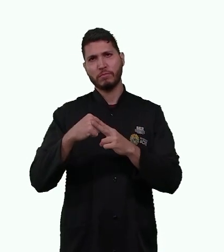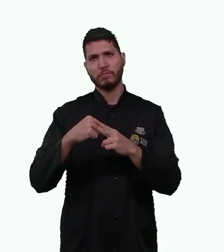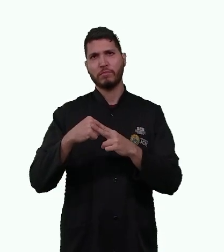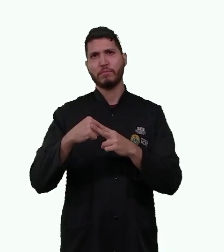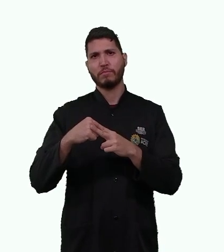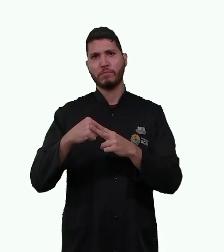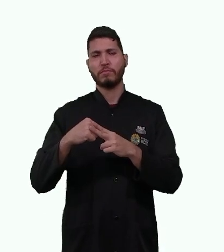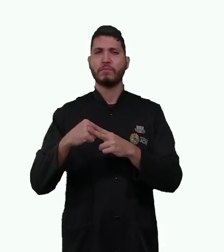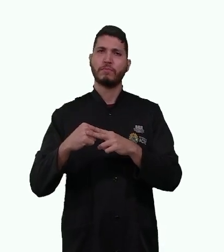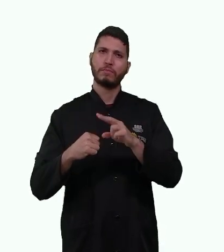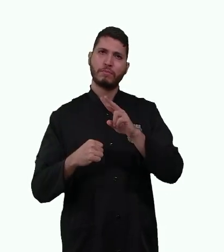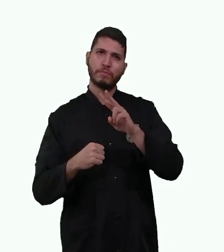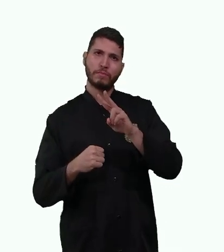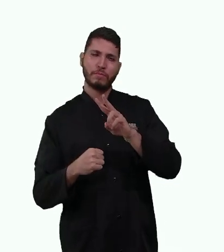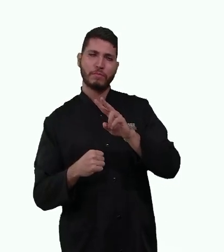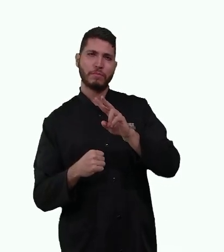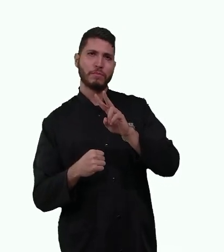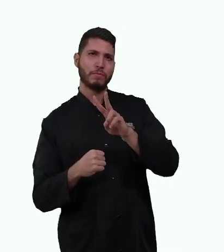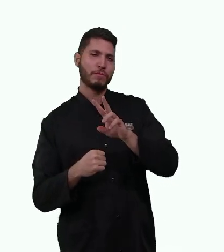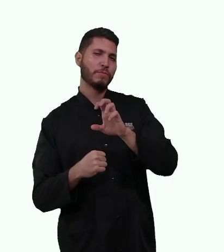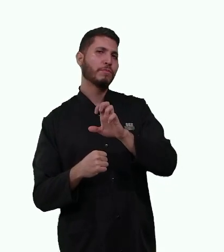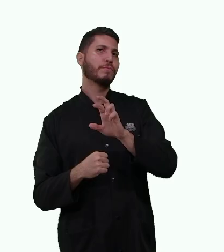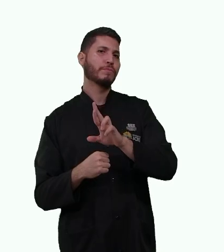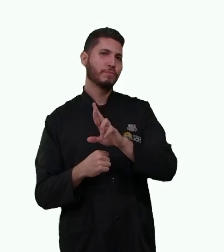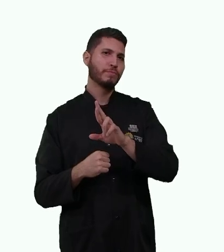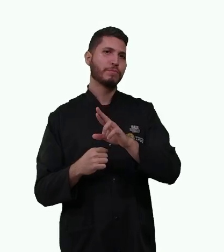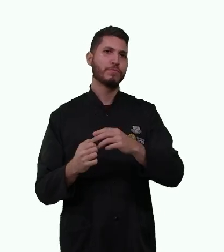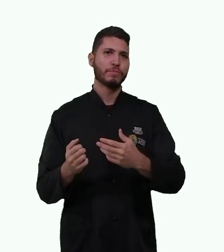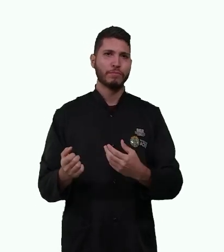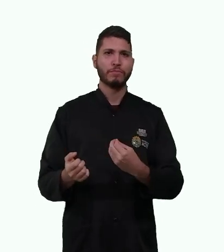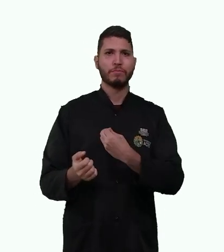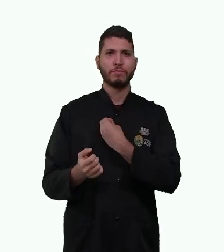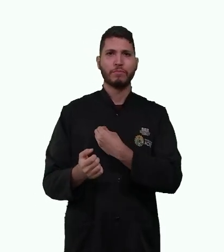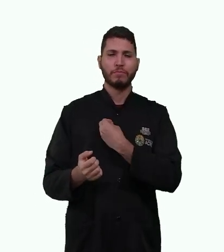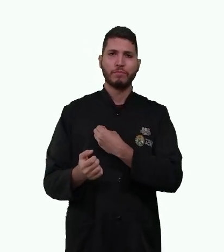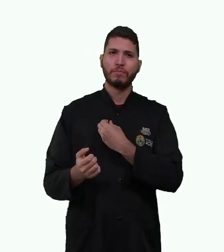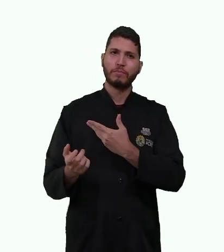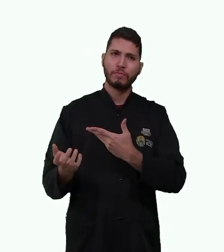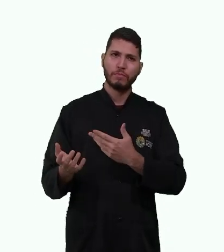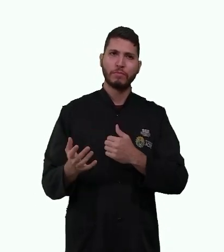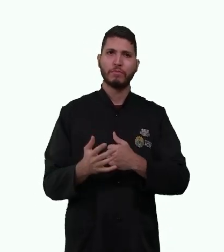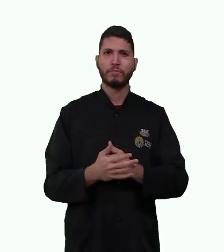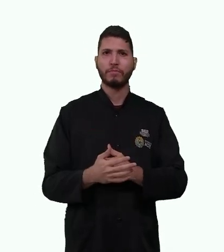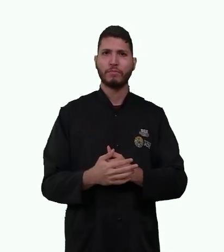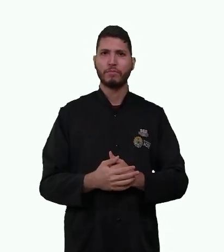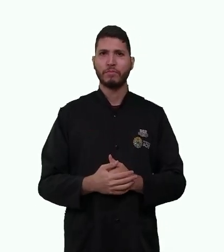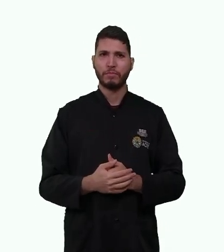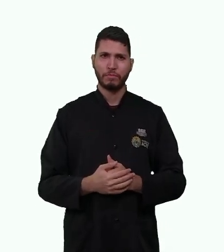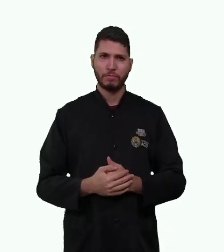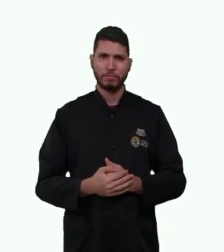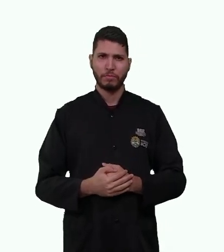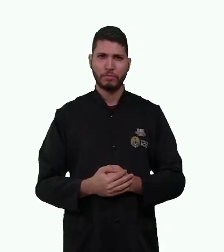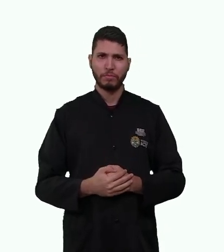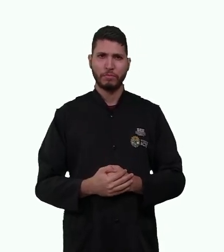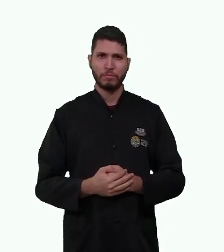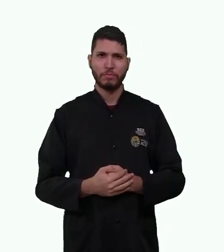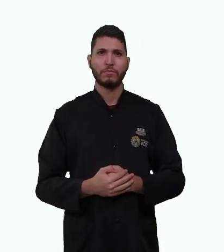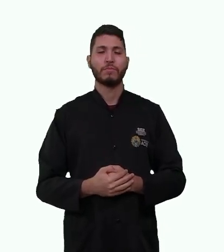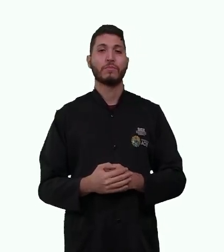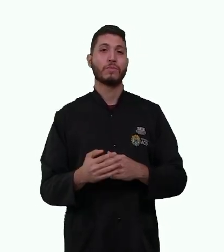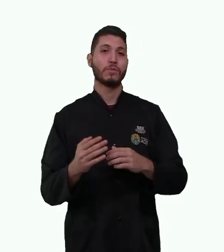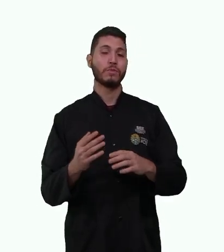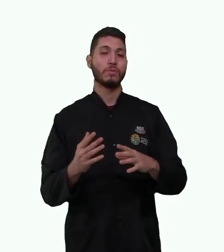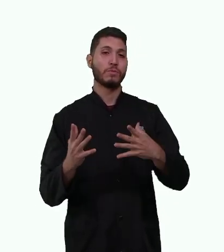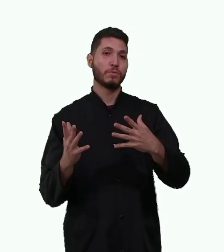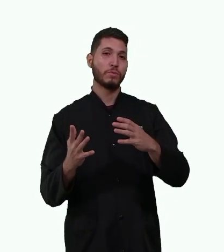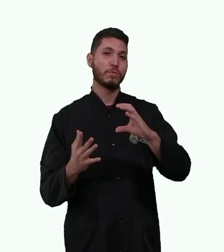verbo ver. Presente de indicativo, conjugación. El presente de indicativo es